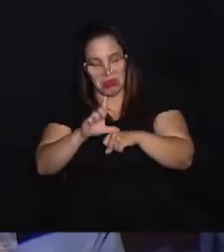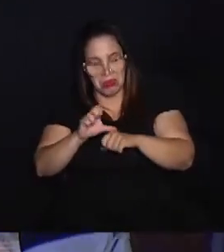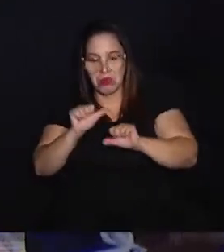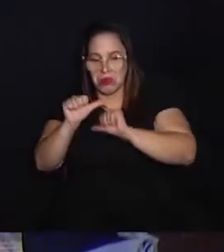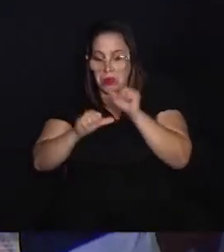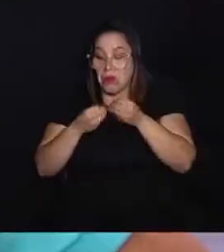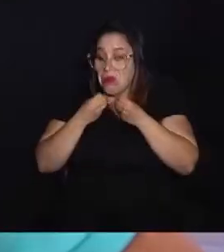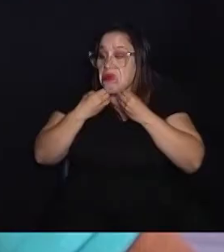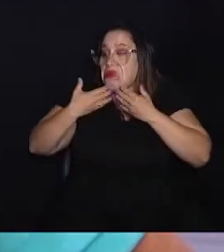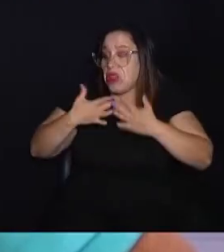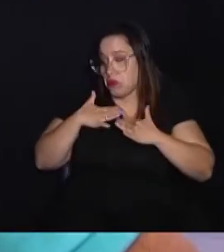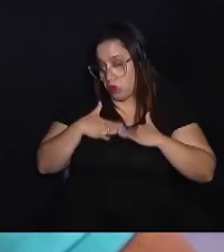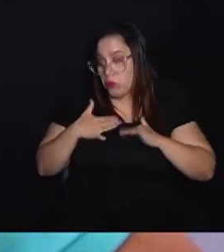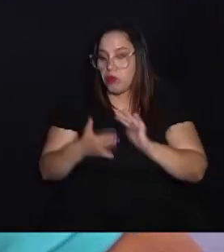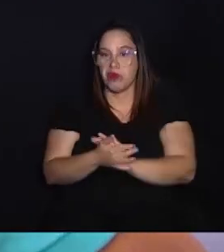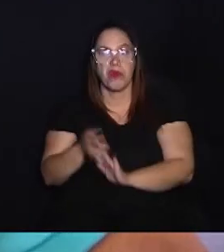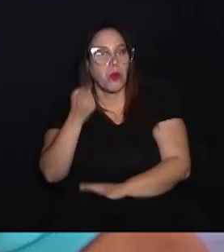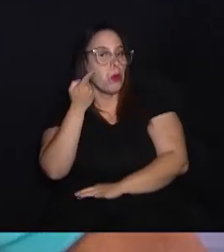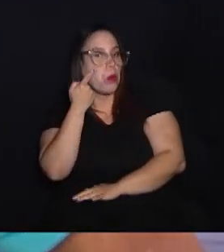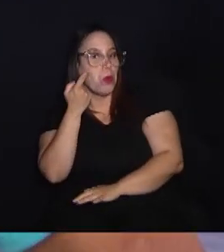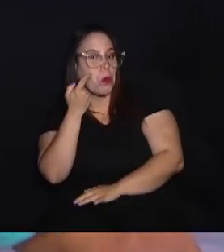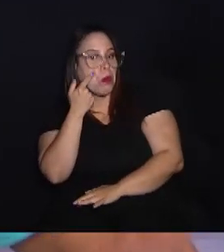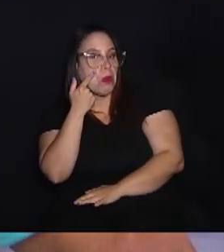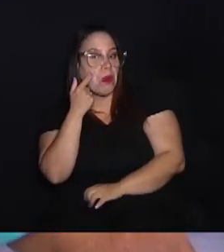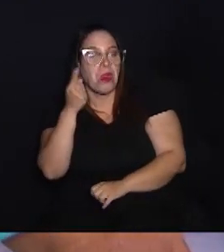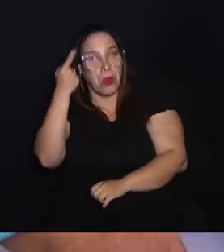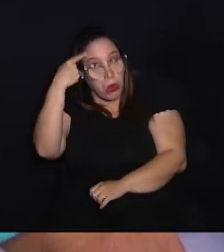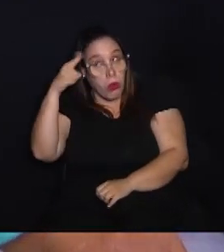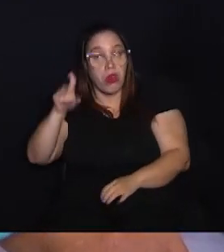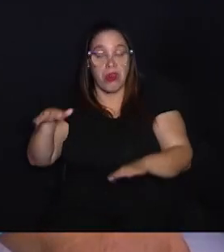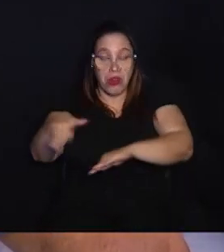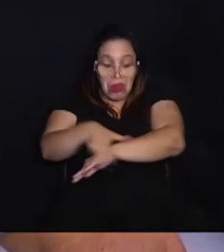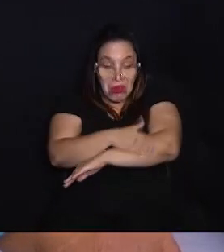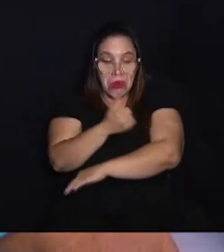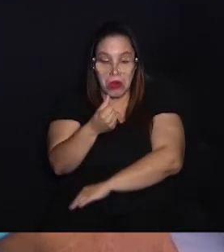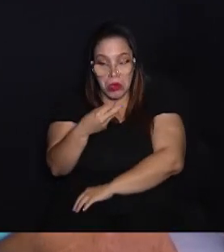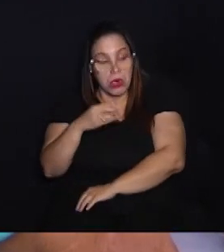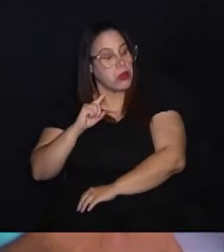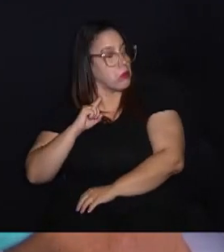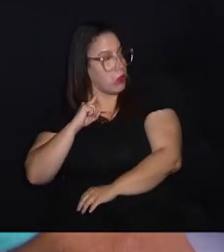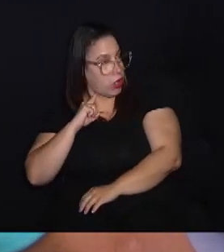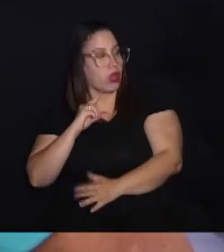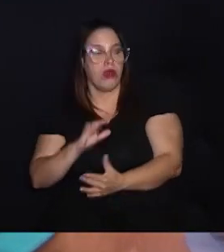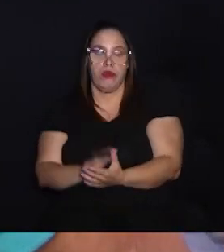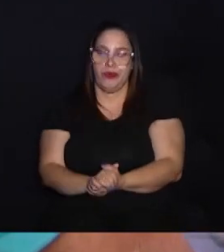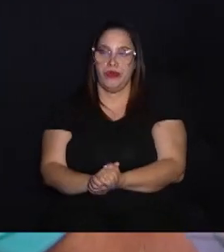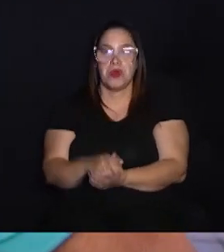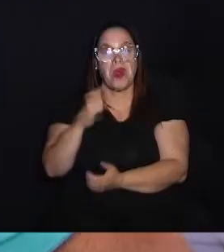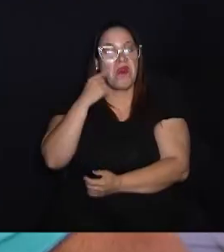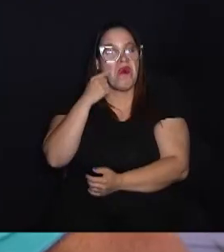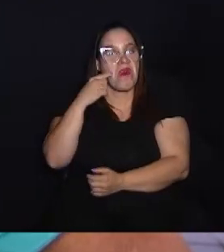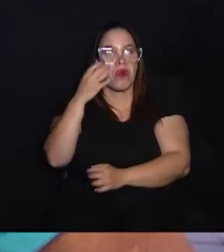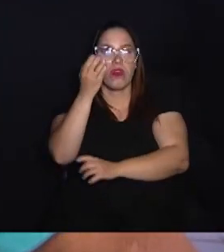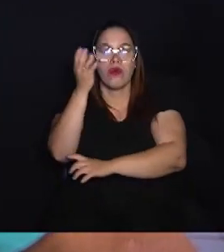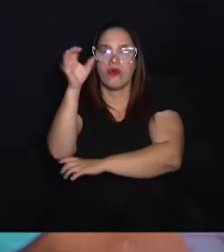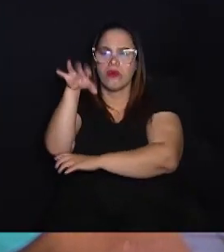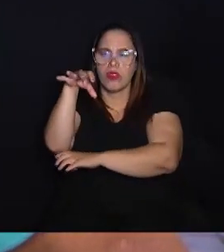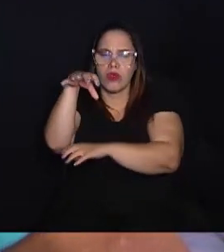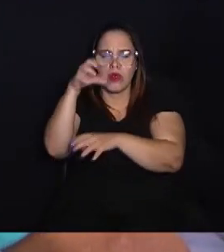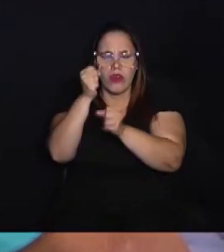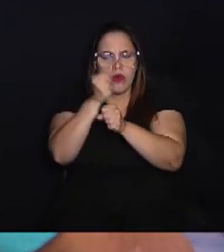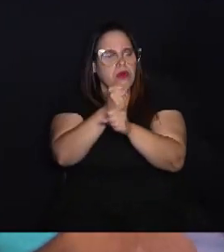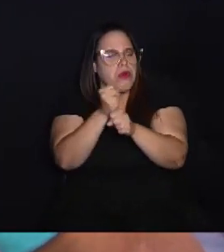substituição bem agradável. Olha, eu estou todo dia aqui nas 3 de maio e eu vi os guarda-chuva, hoje me pegou de